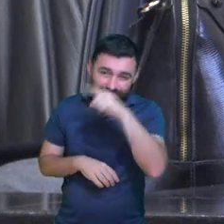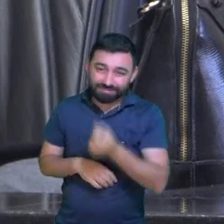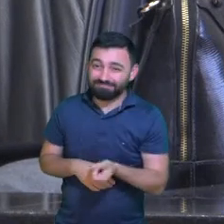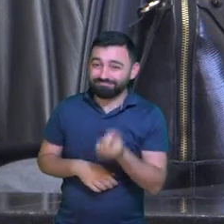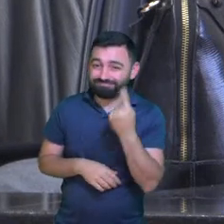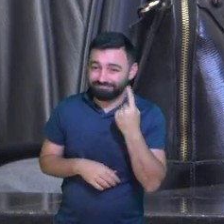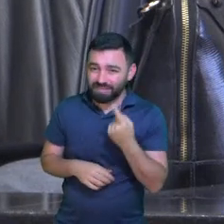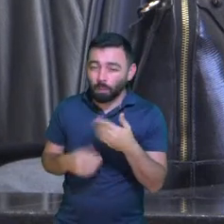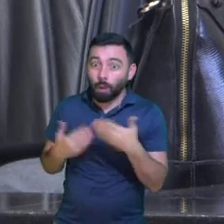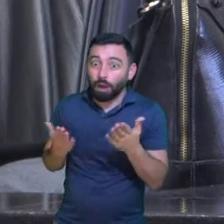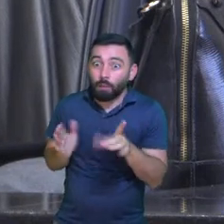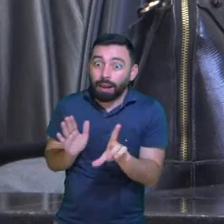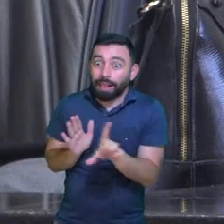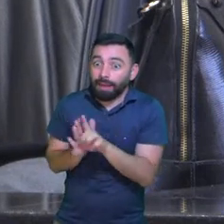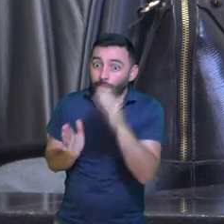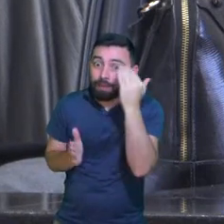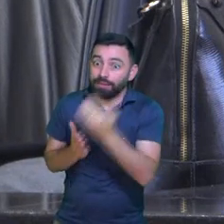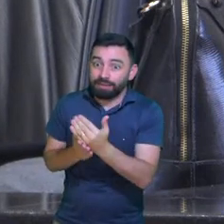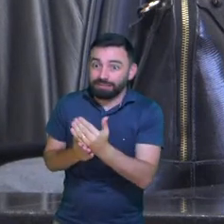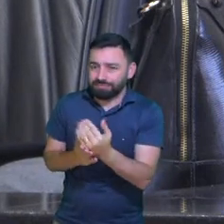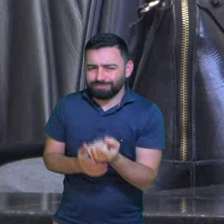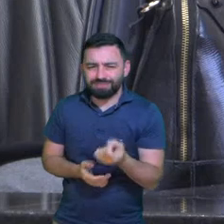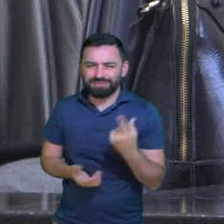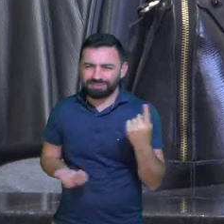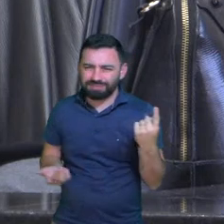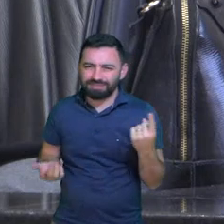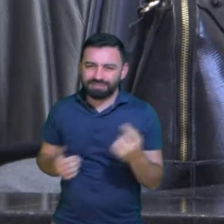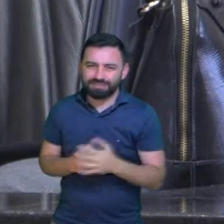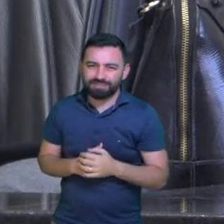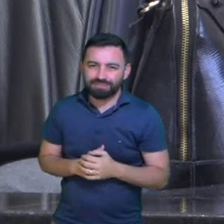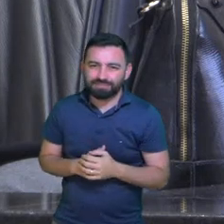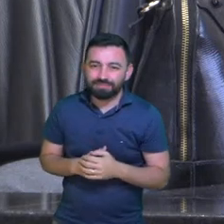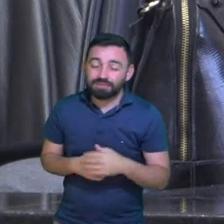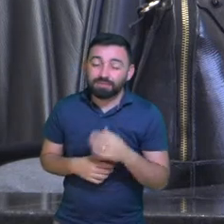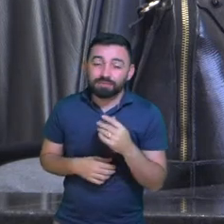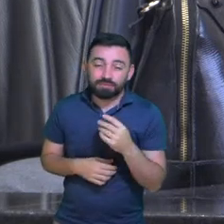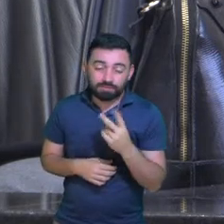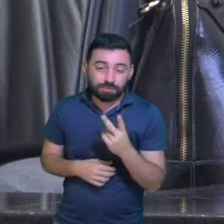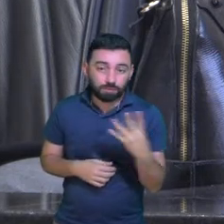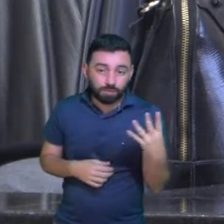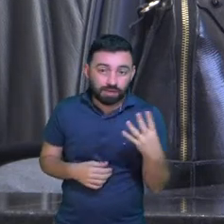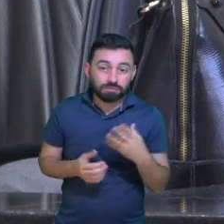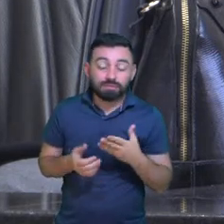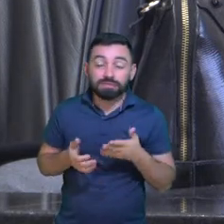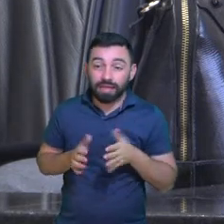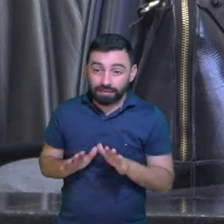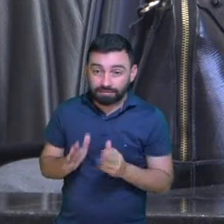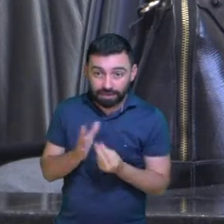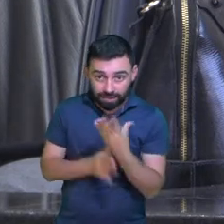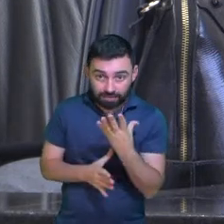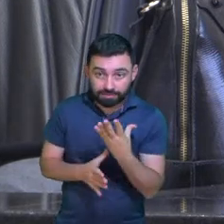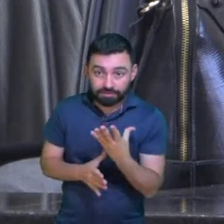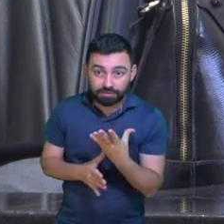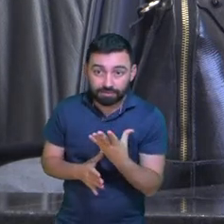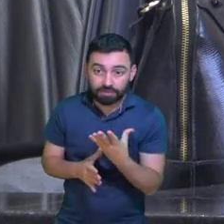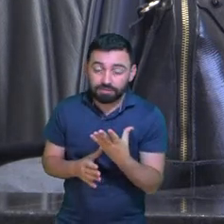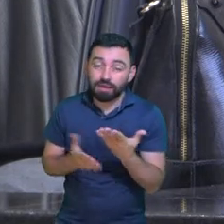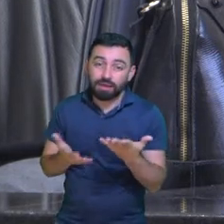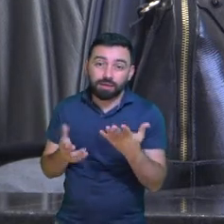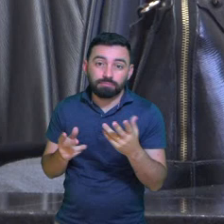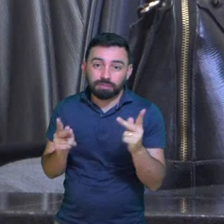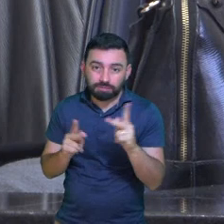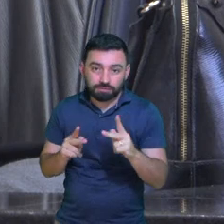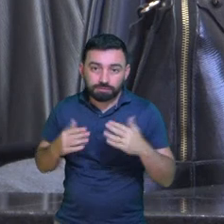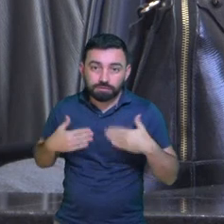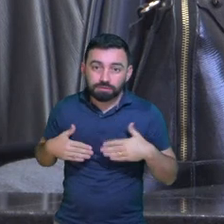gente vai vai vai obedecer É muito estranho isso né então a 24 nasce tentando apaziguar eu não estava quando